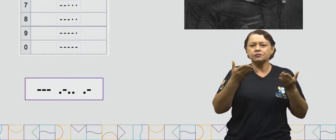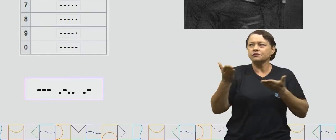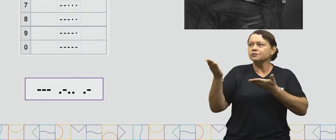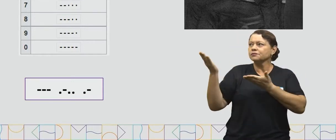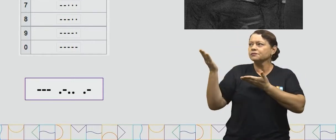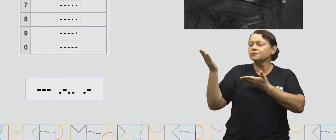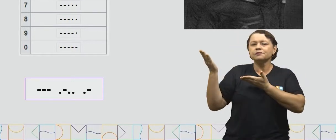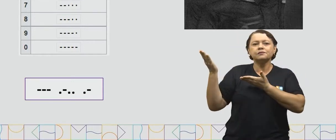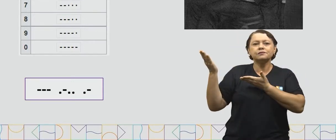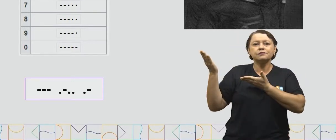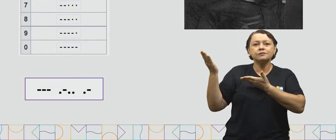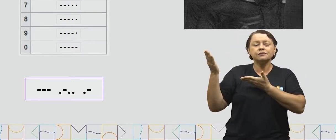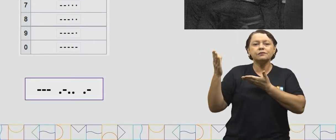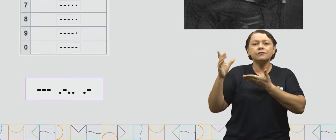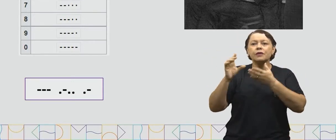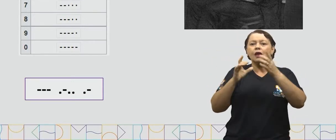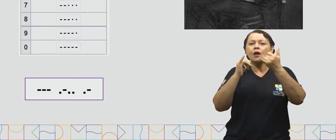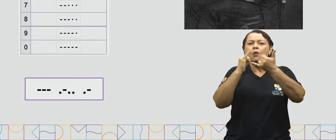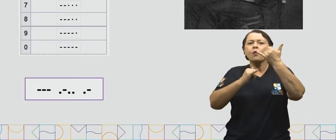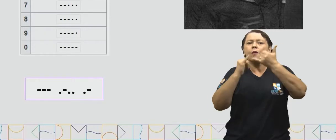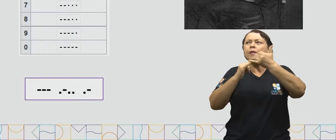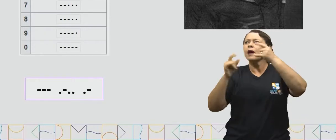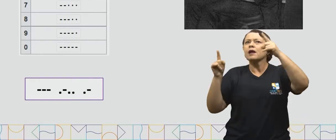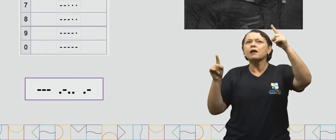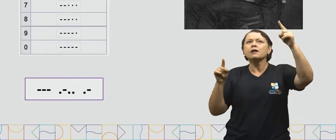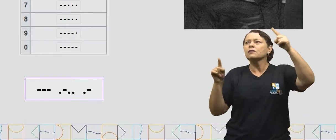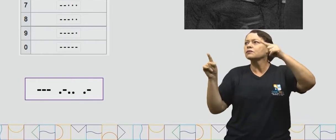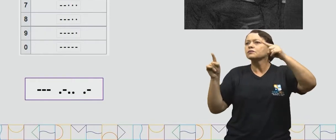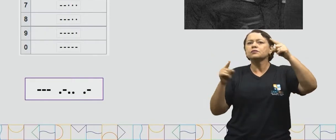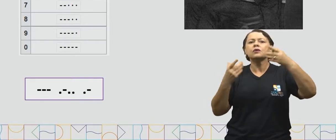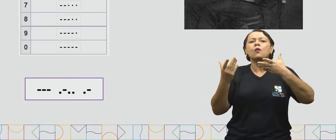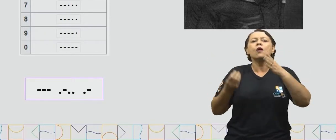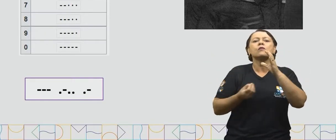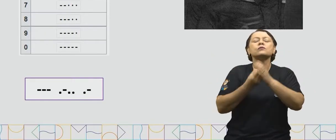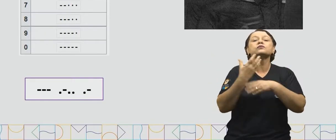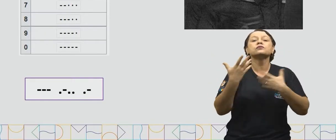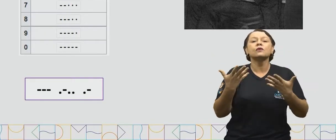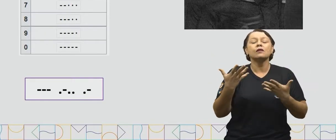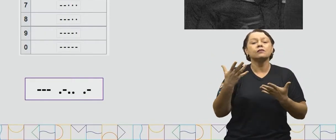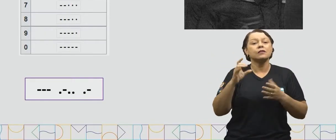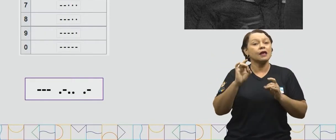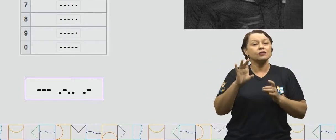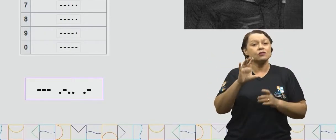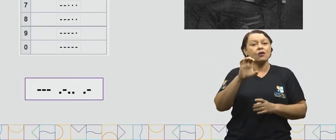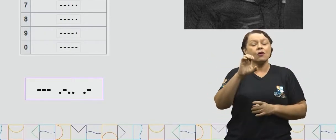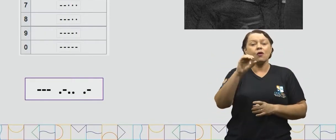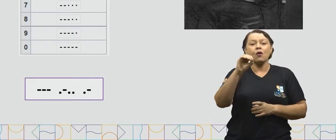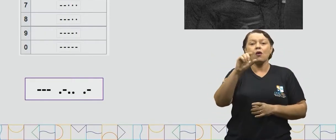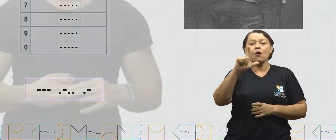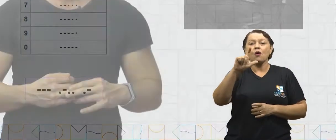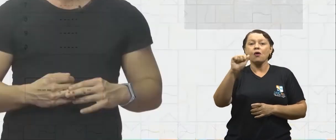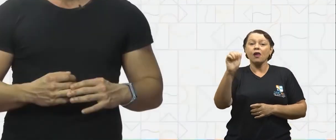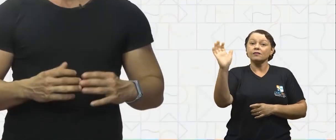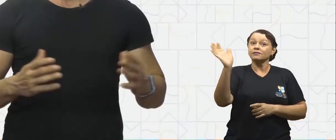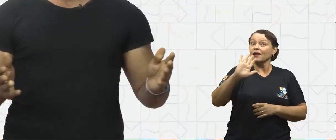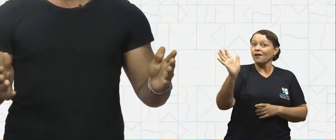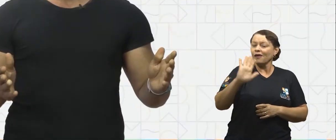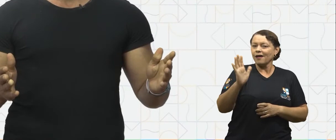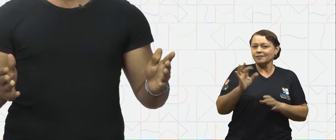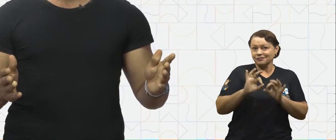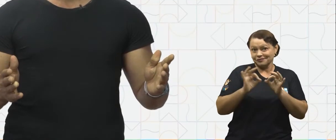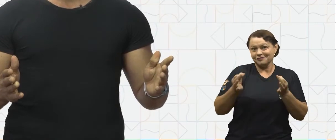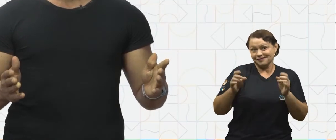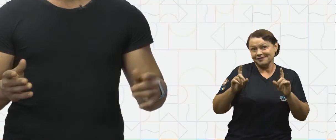sinais e olhar para os códigos, a gente vai descobrir a mensagem. Está escrito Olá. Simples, não é? Se